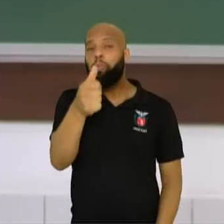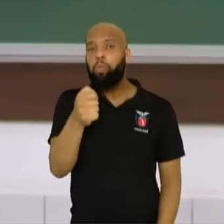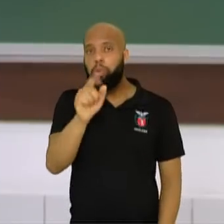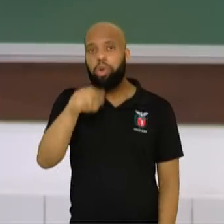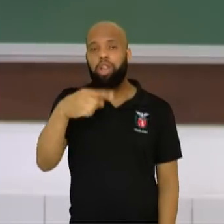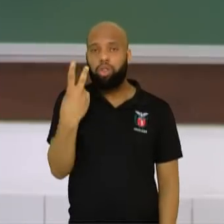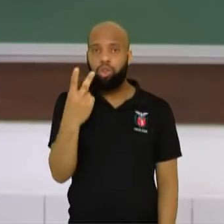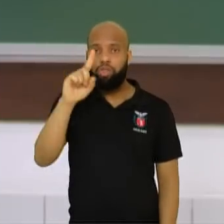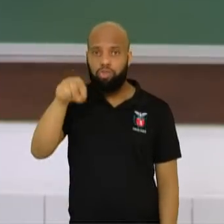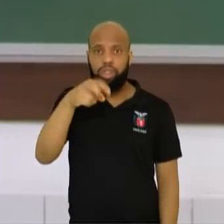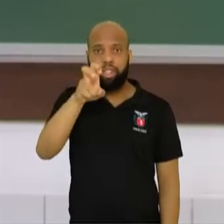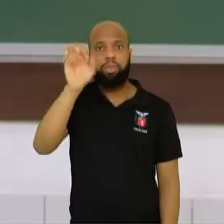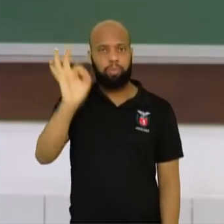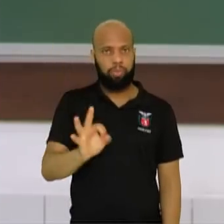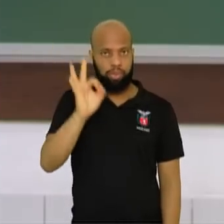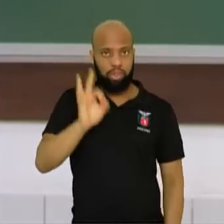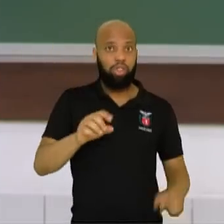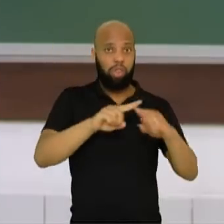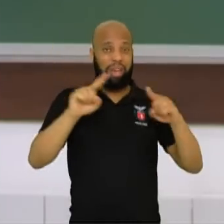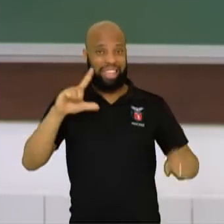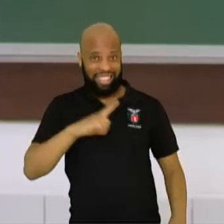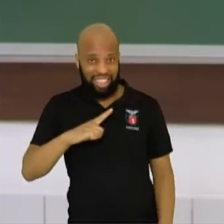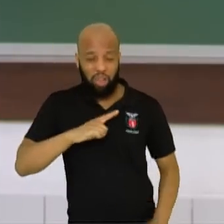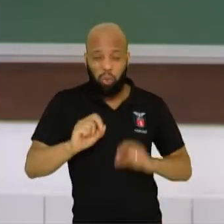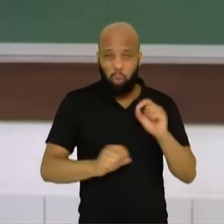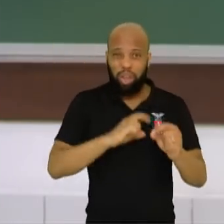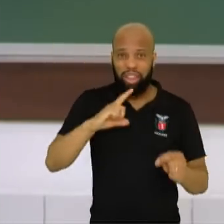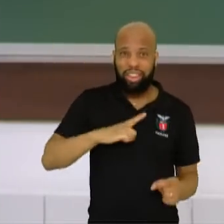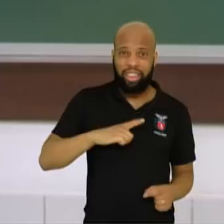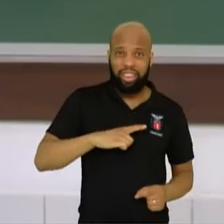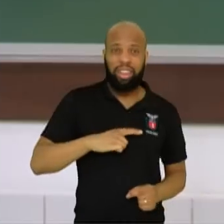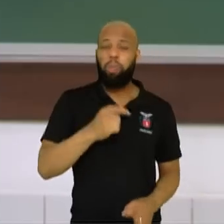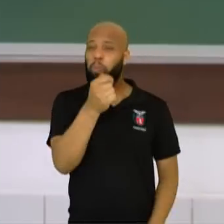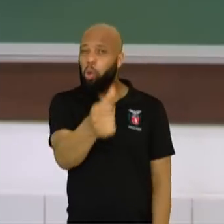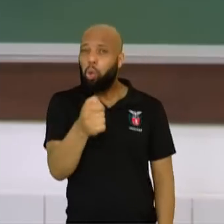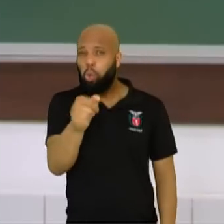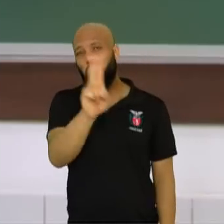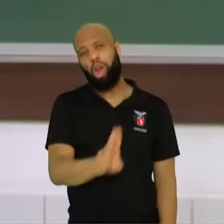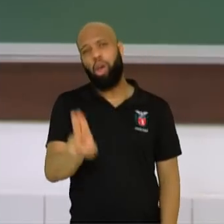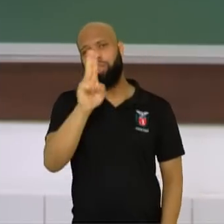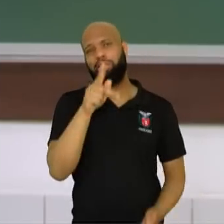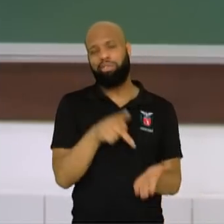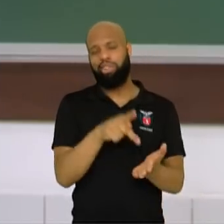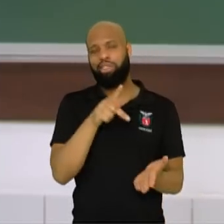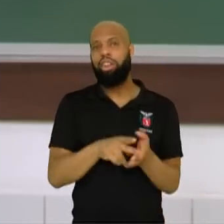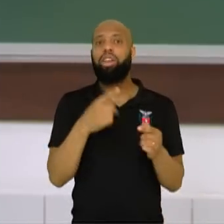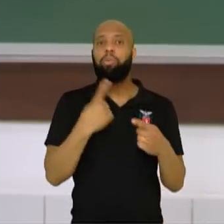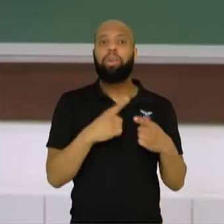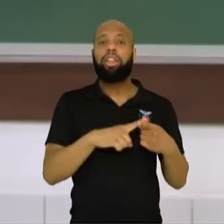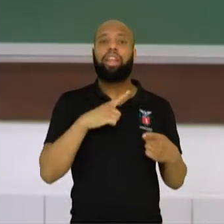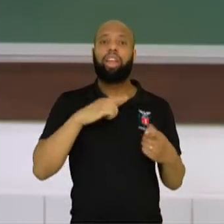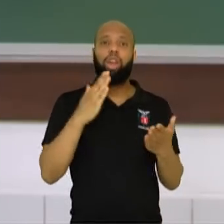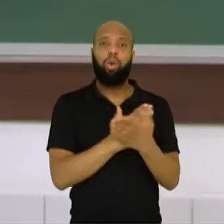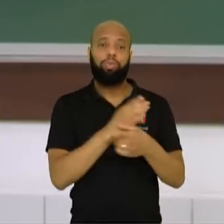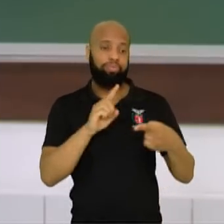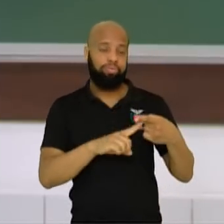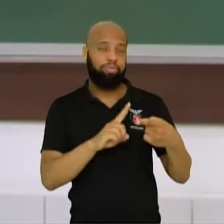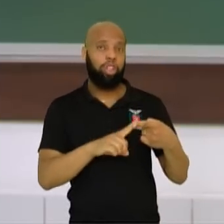terrestre, sendo encontrada nos estados líquido, gasoso e sólido. O